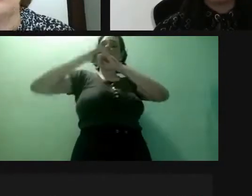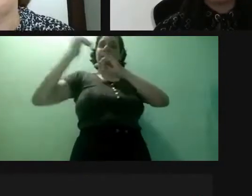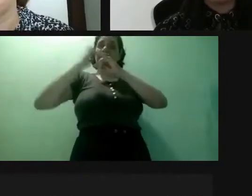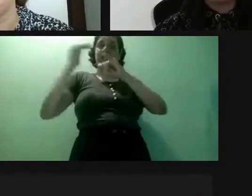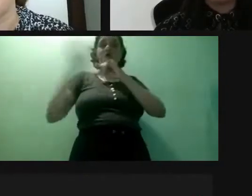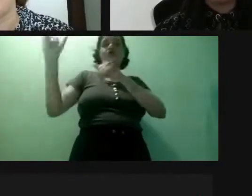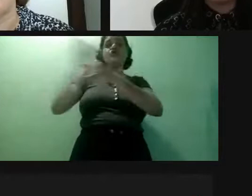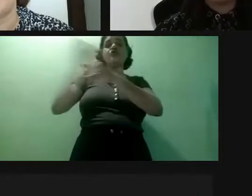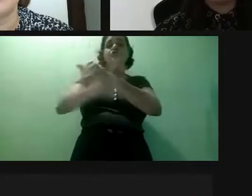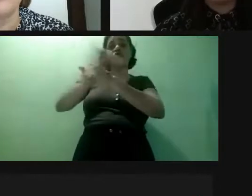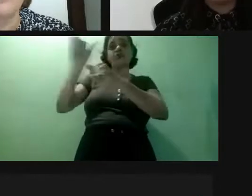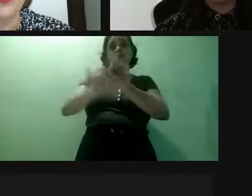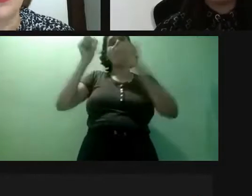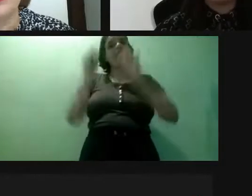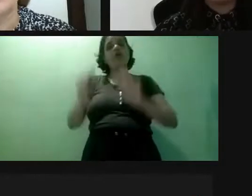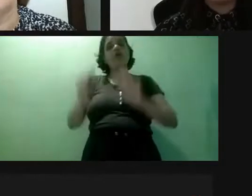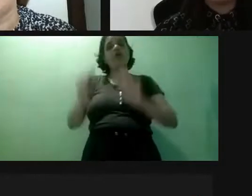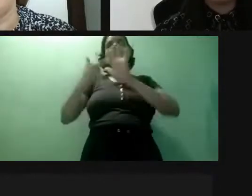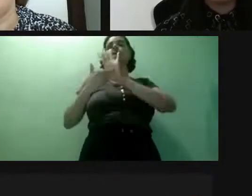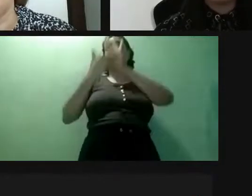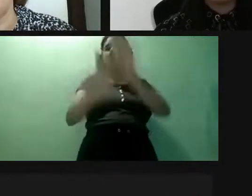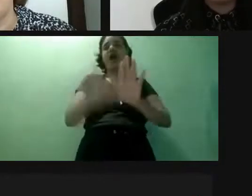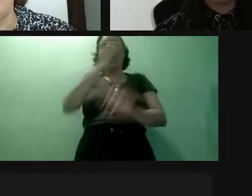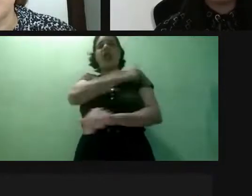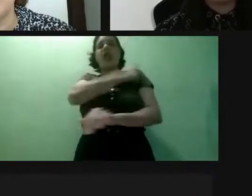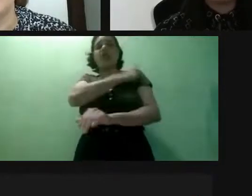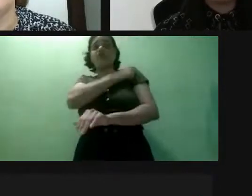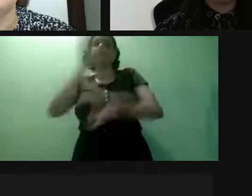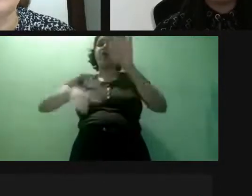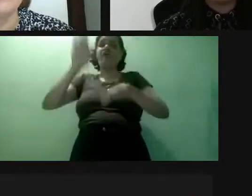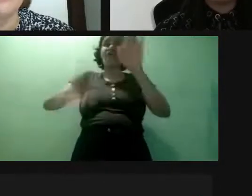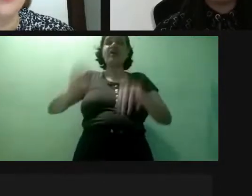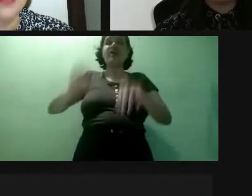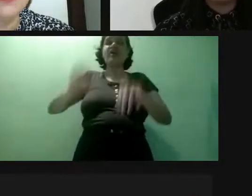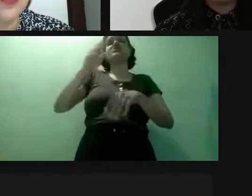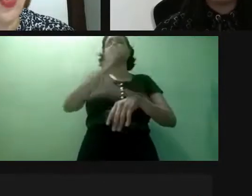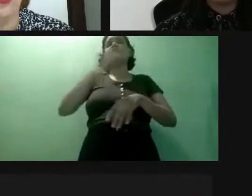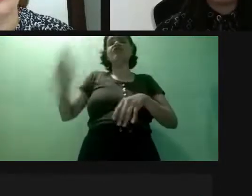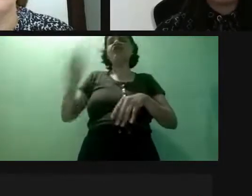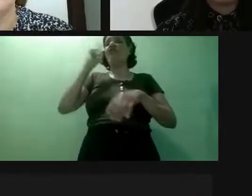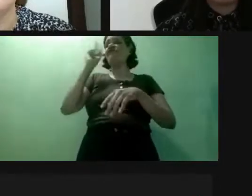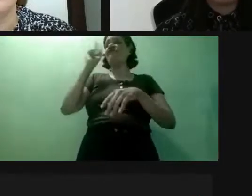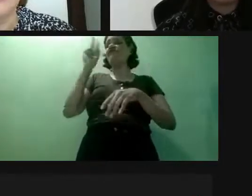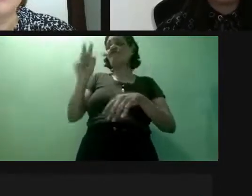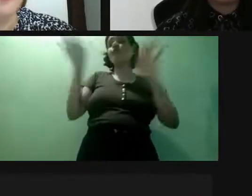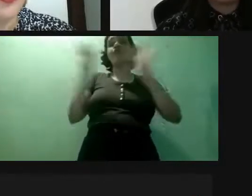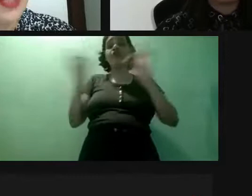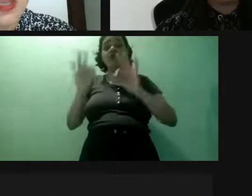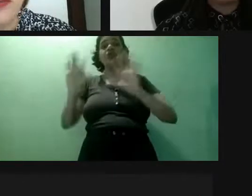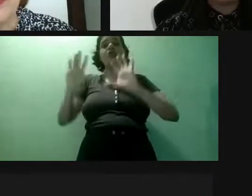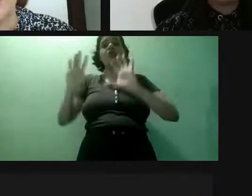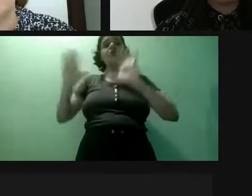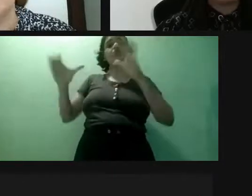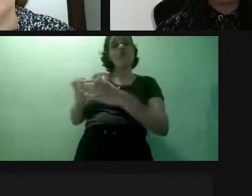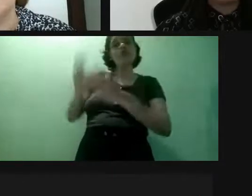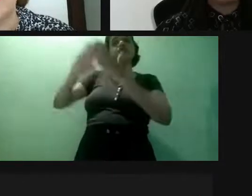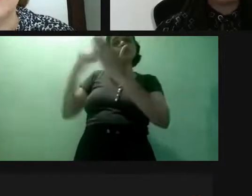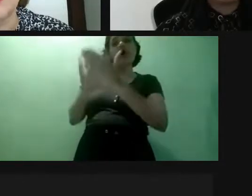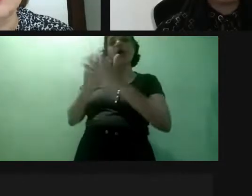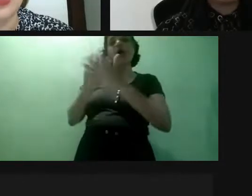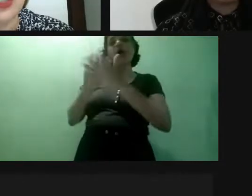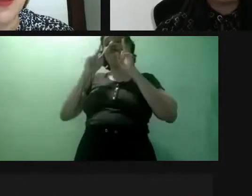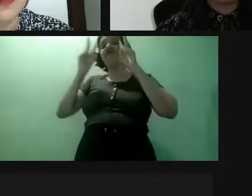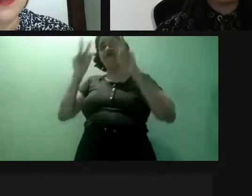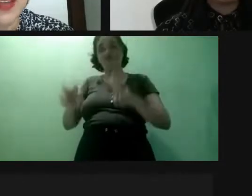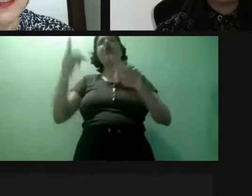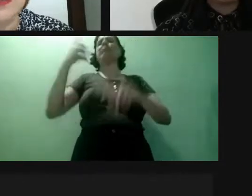seus alunos, indicar para quem não viu, né, outros professores, a equipe da escola, então está disponível para que vocês